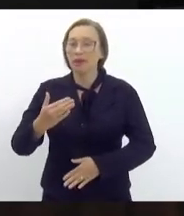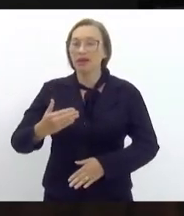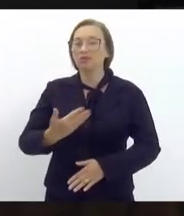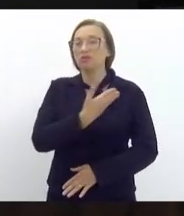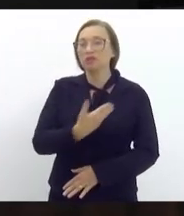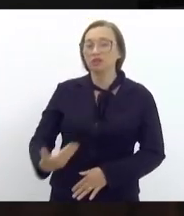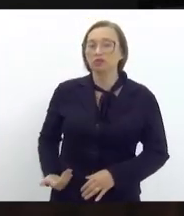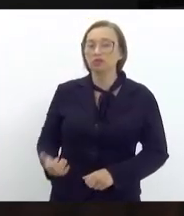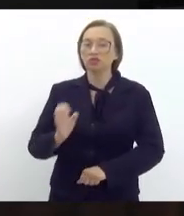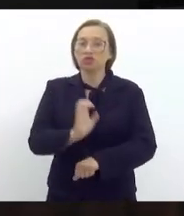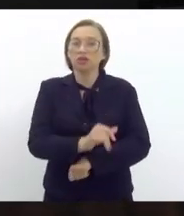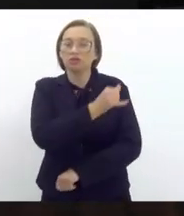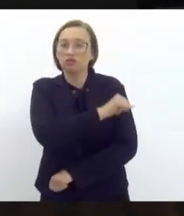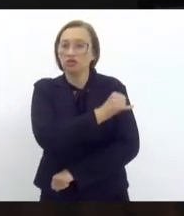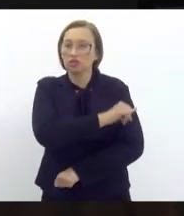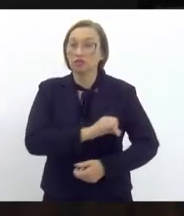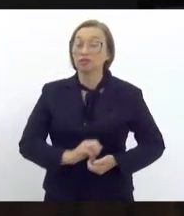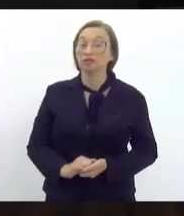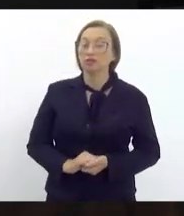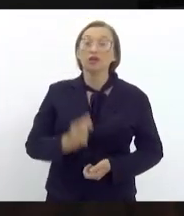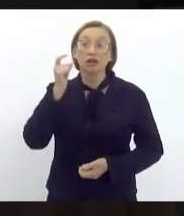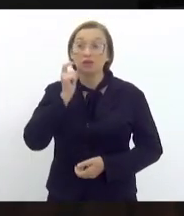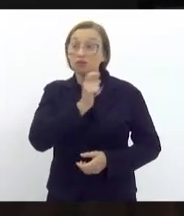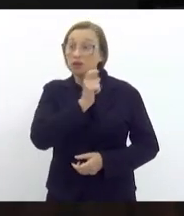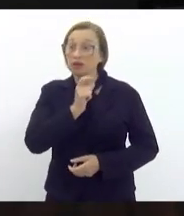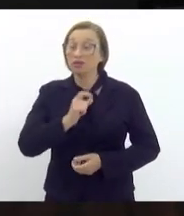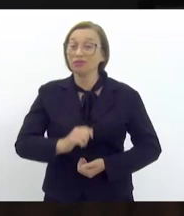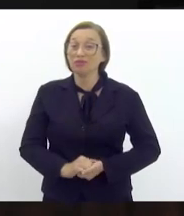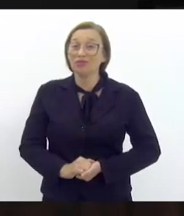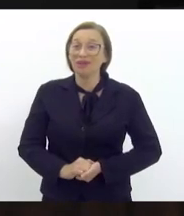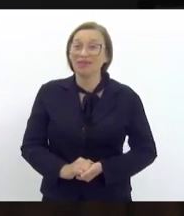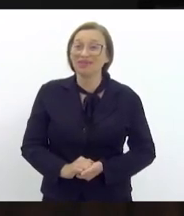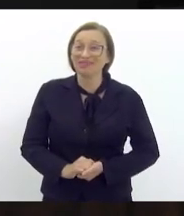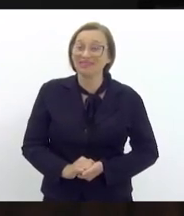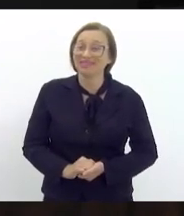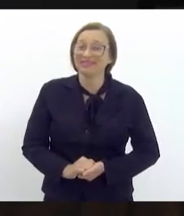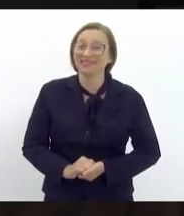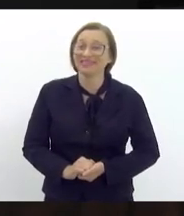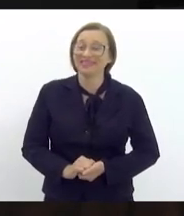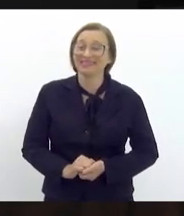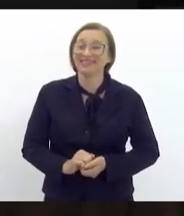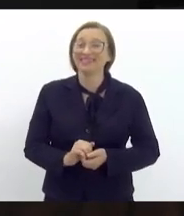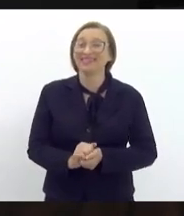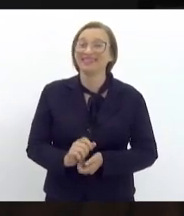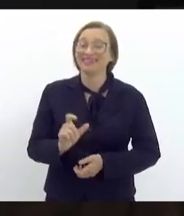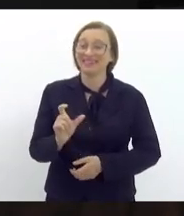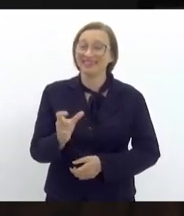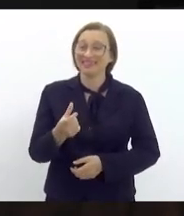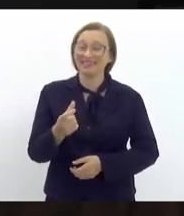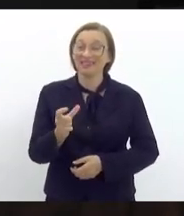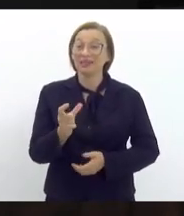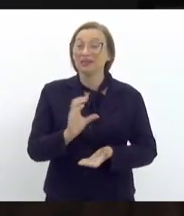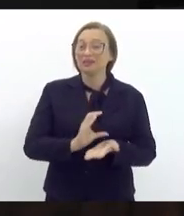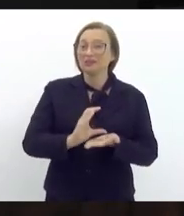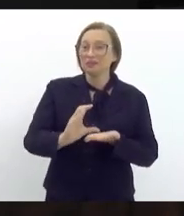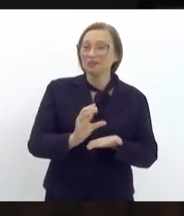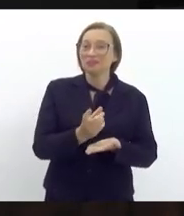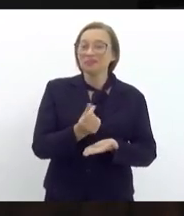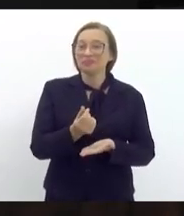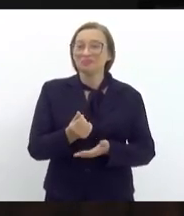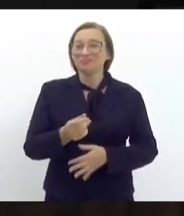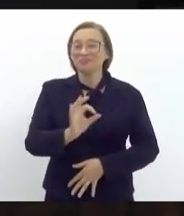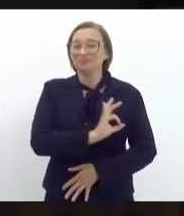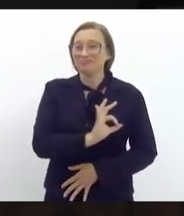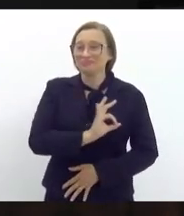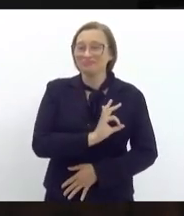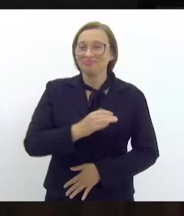governador do estado do Rio de Janeiro senhor Cláudio Castro a equiparação das gratificações dos batalhões especiais de polícia militar do